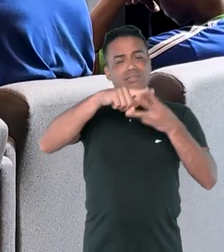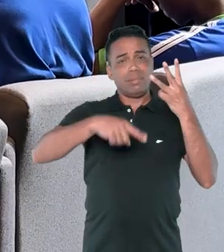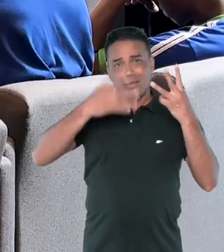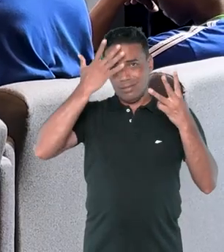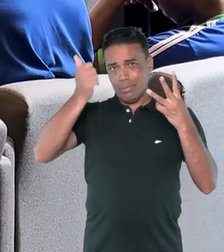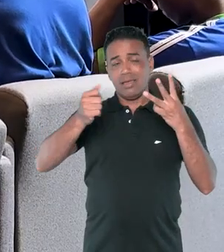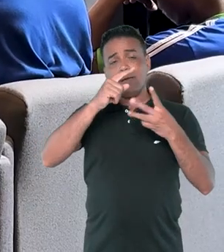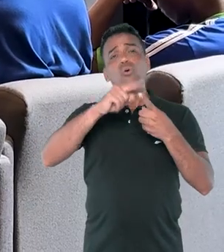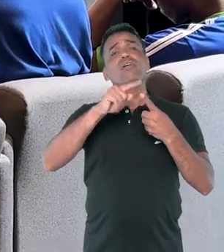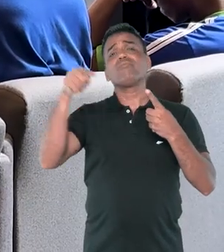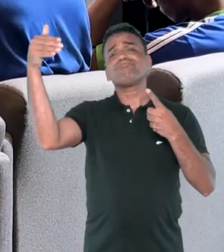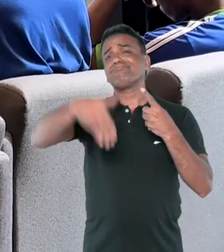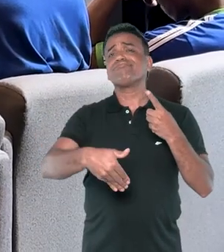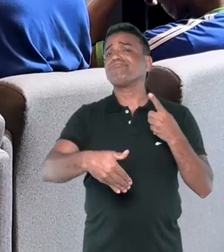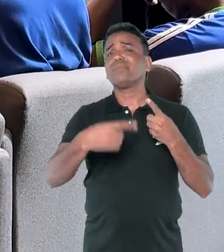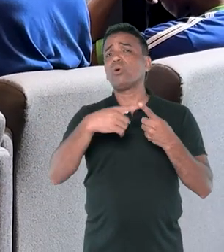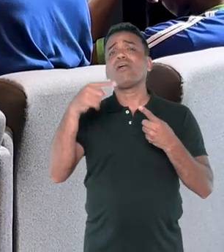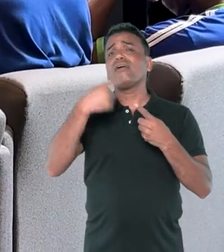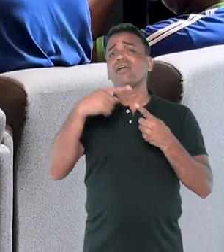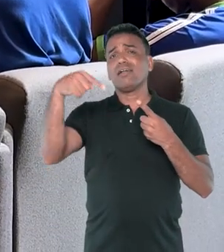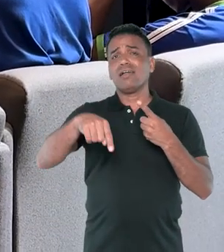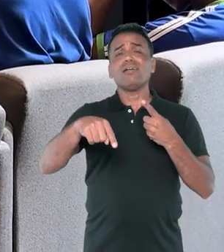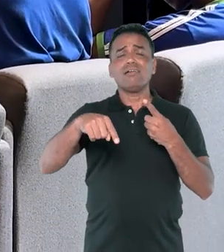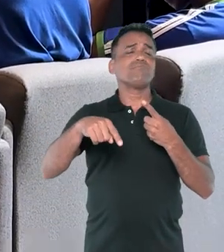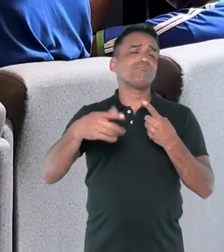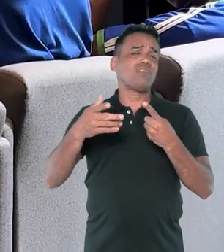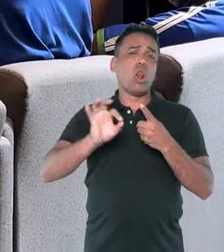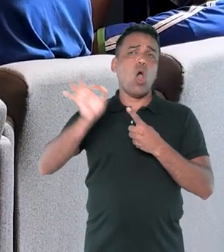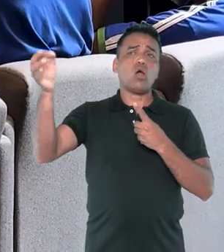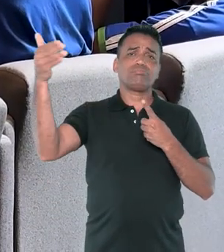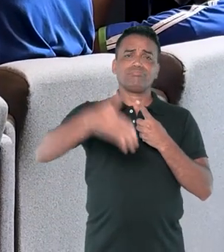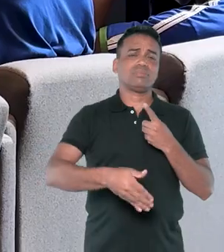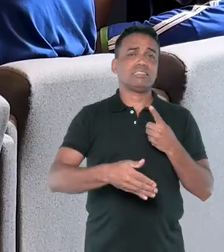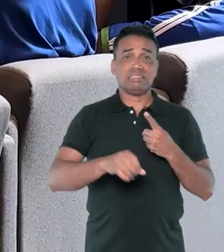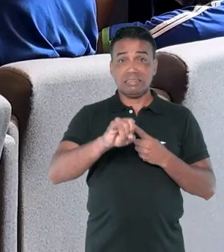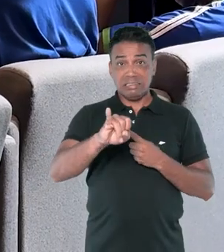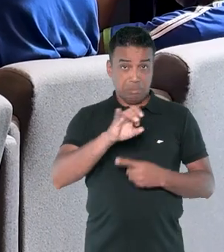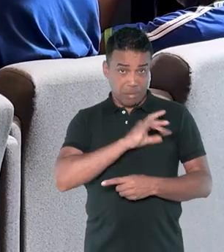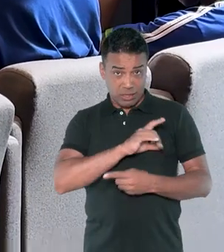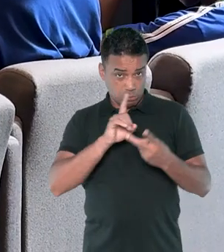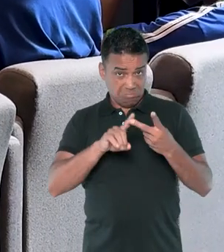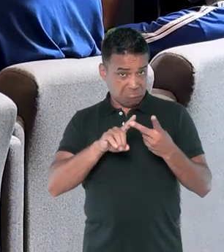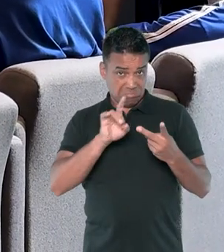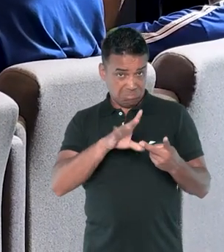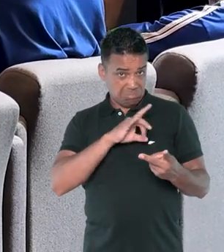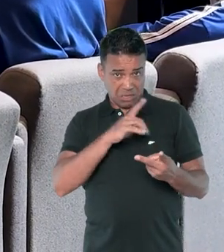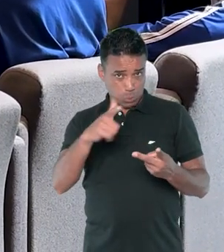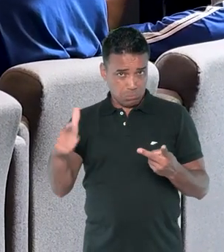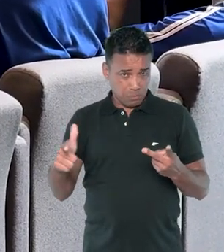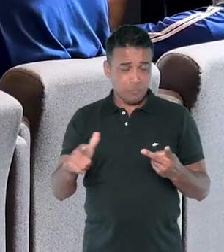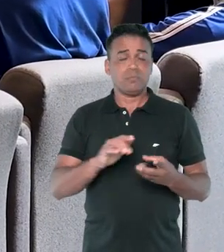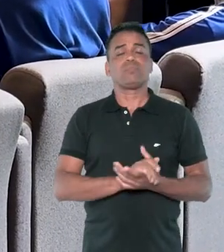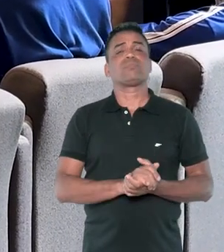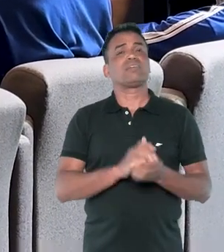coisas. Por que a senhora veio do Ceará para cá, se a senhora não está com medo da